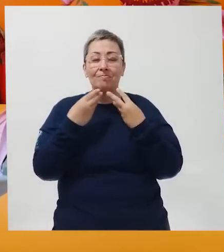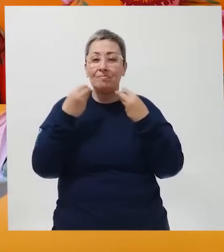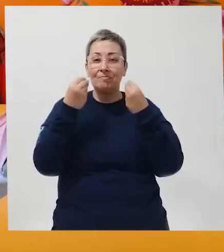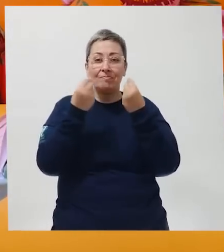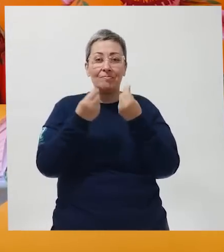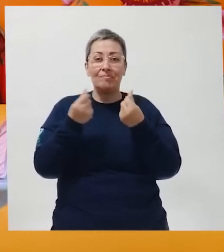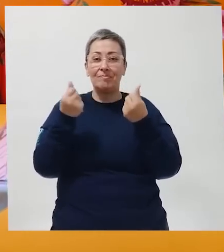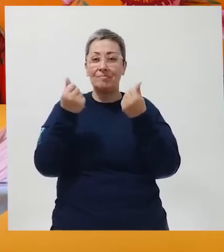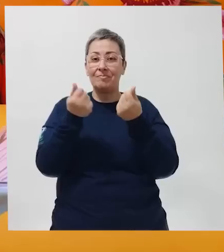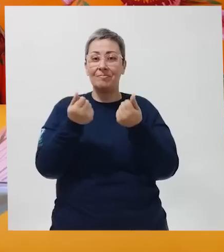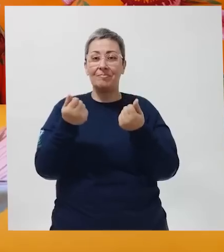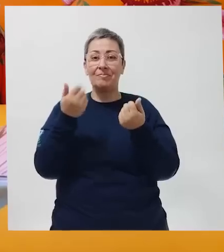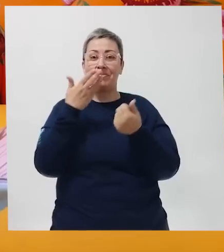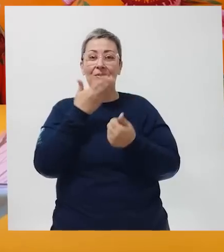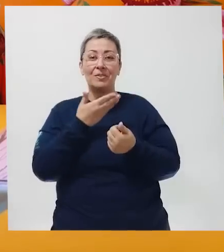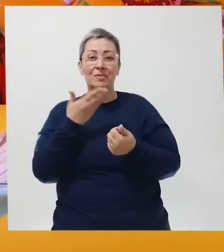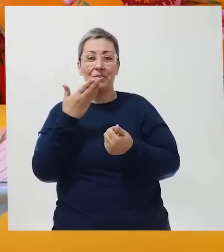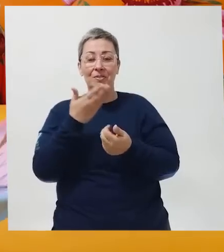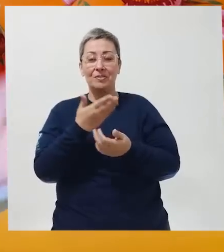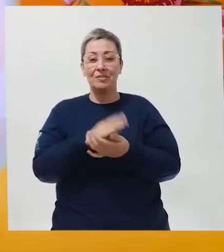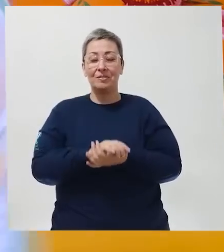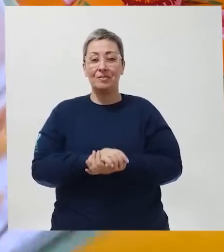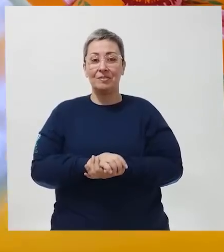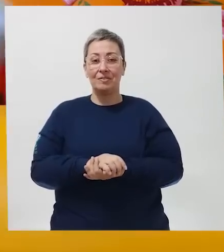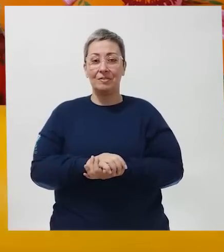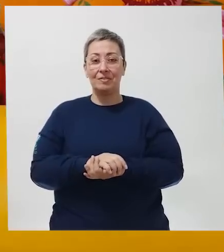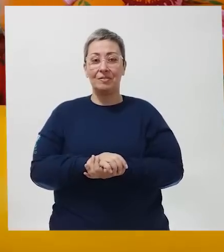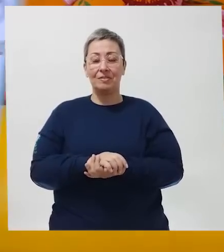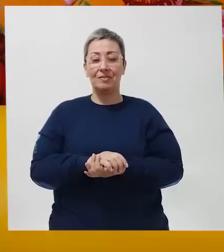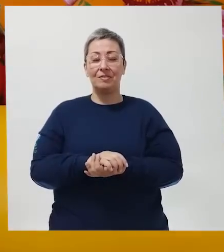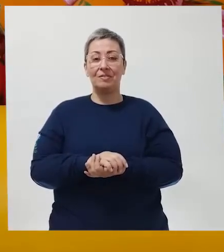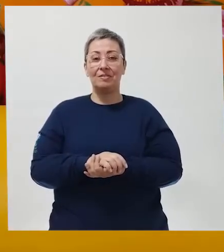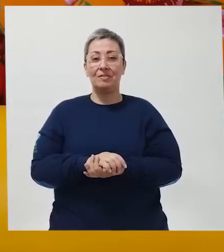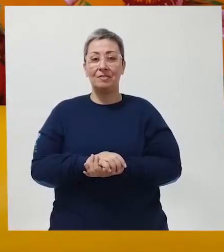na boca quando canta.